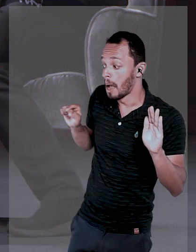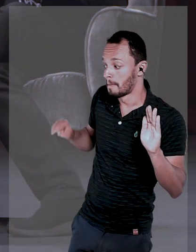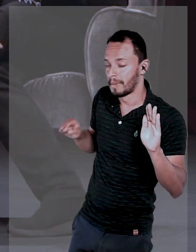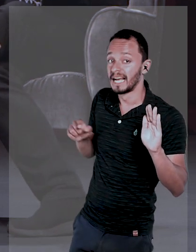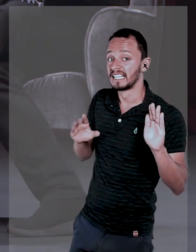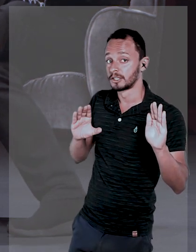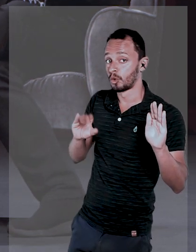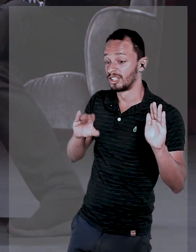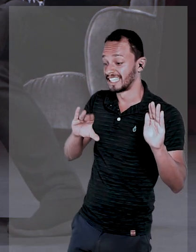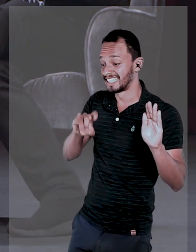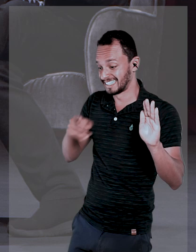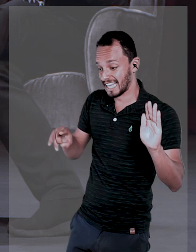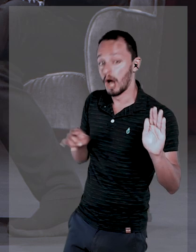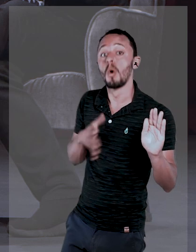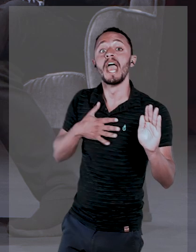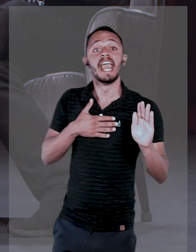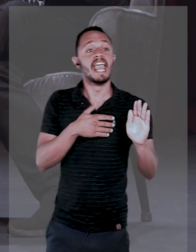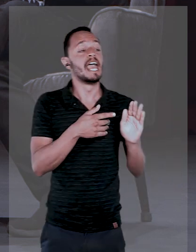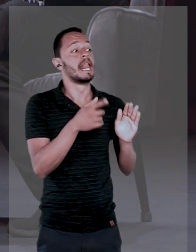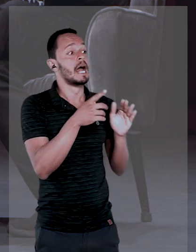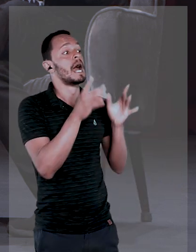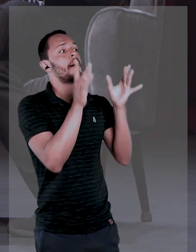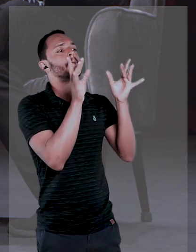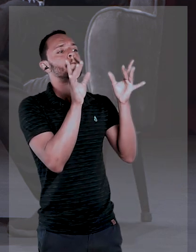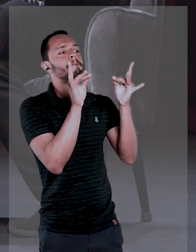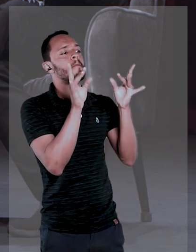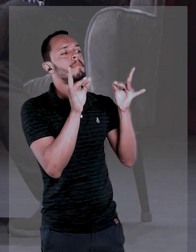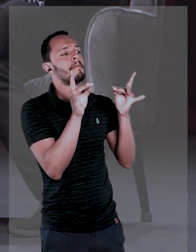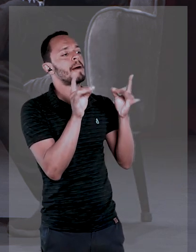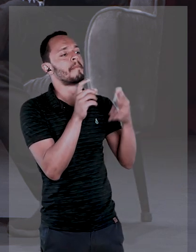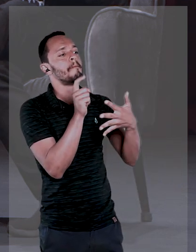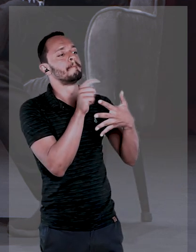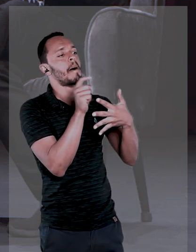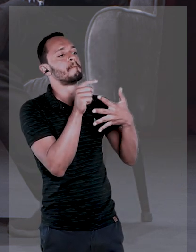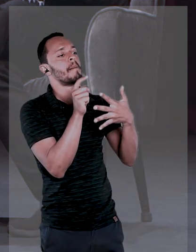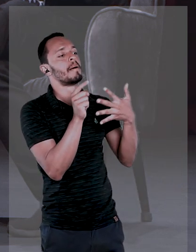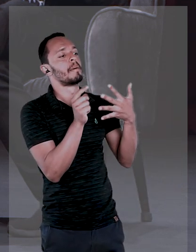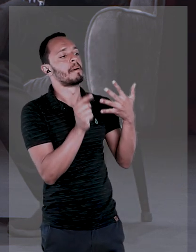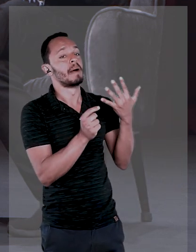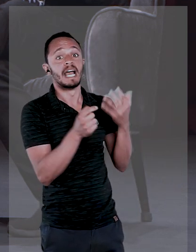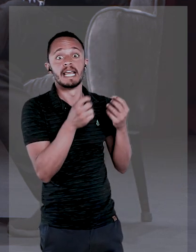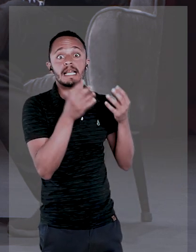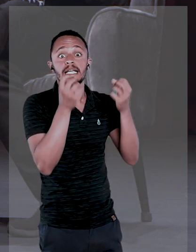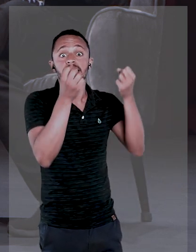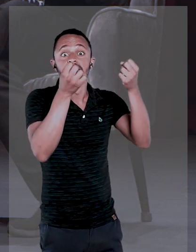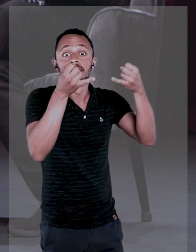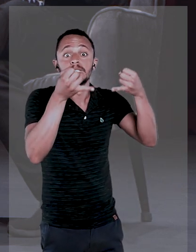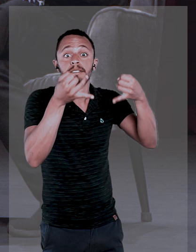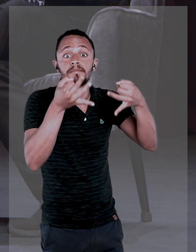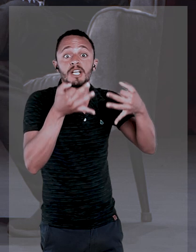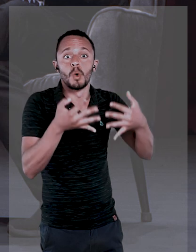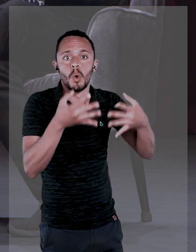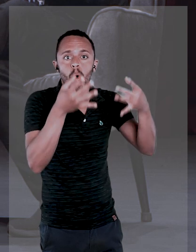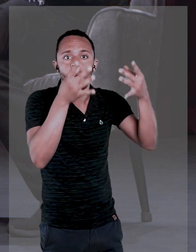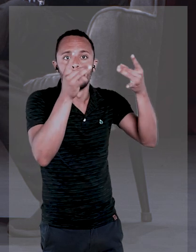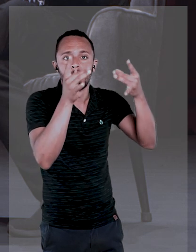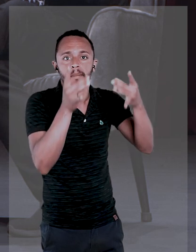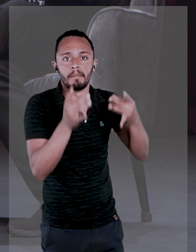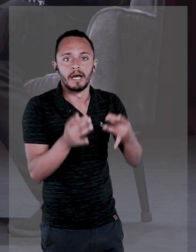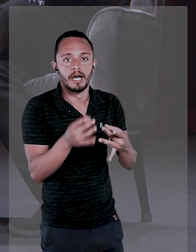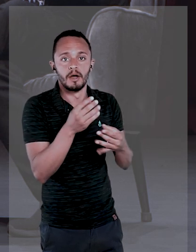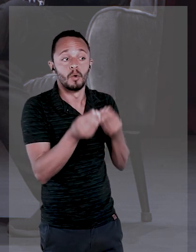livro. Mas ela não só prefaciou, como ela me explicou a importância